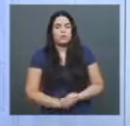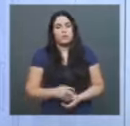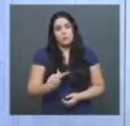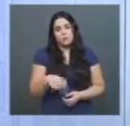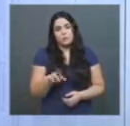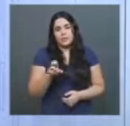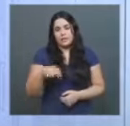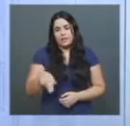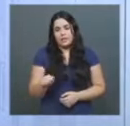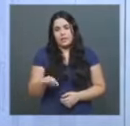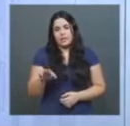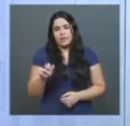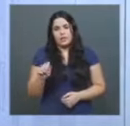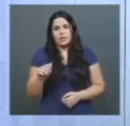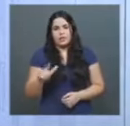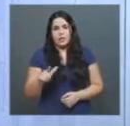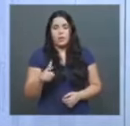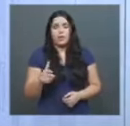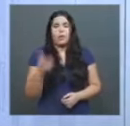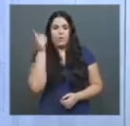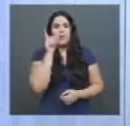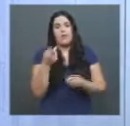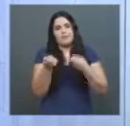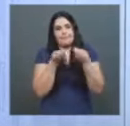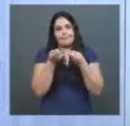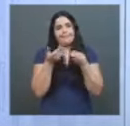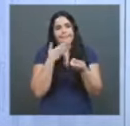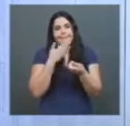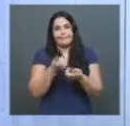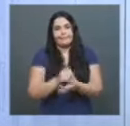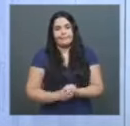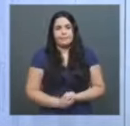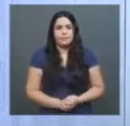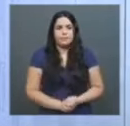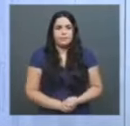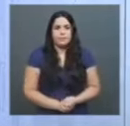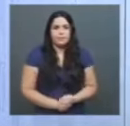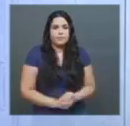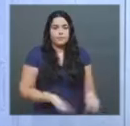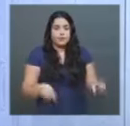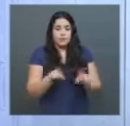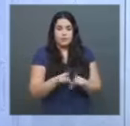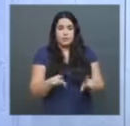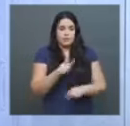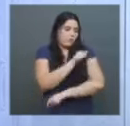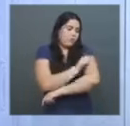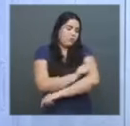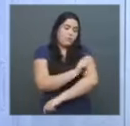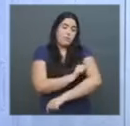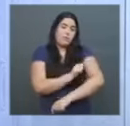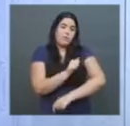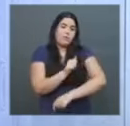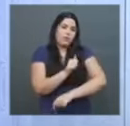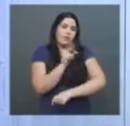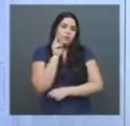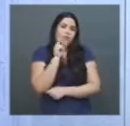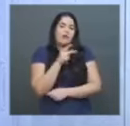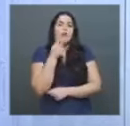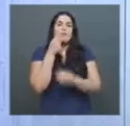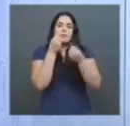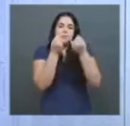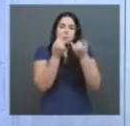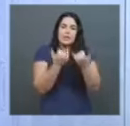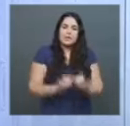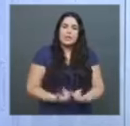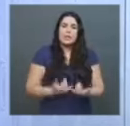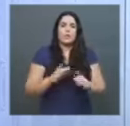essas questões, né? Além de tudo isso, o enfermeiro já trabalha com essa gestante os cuidados com esse bebê